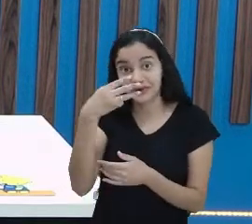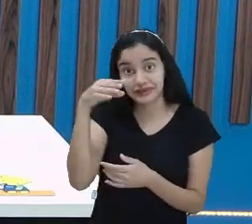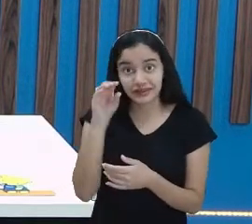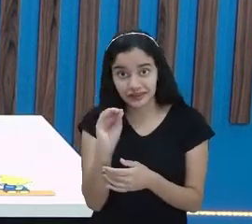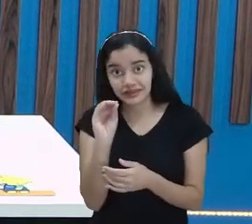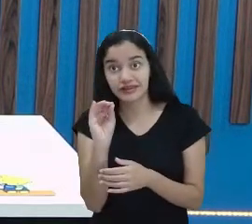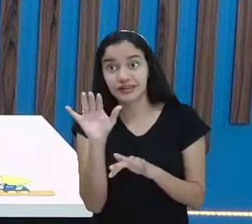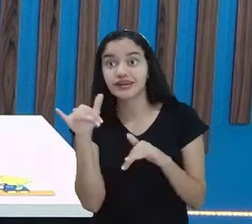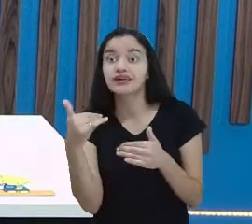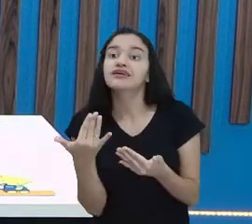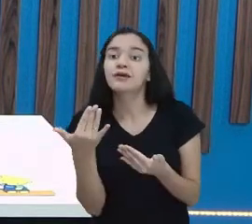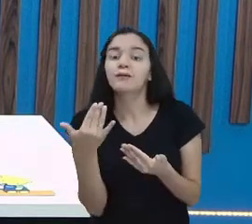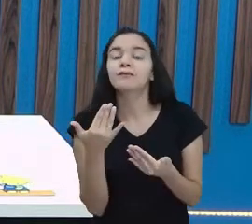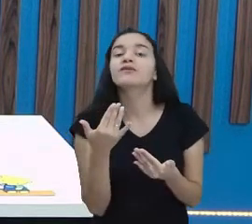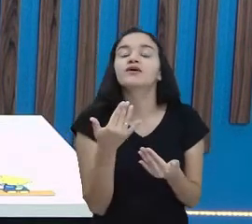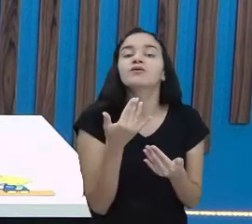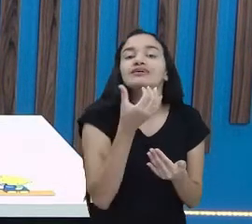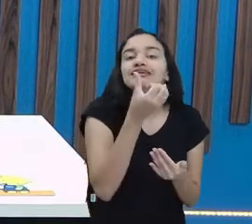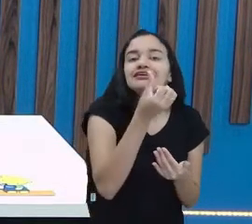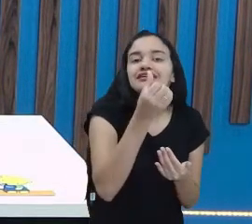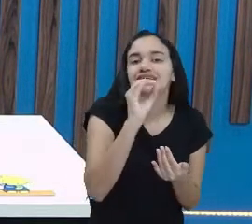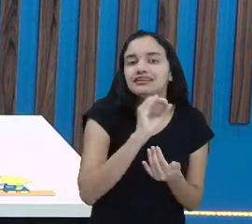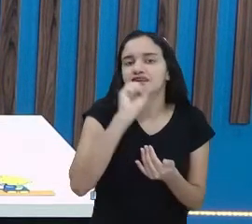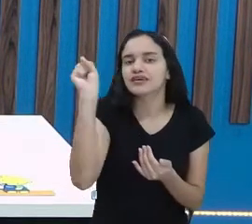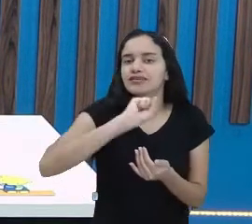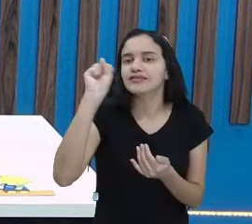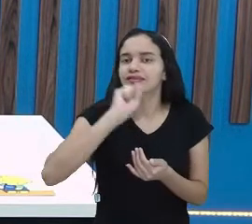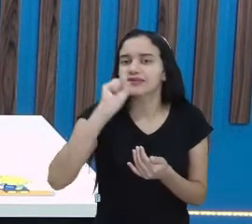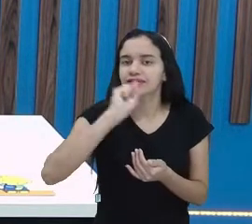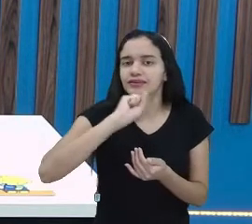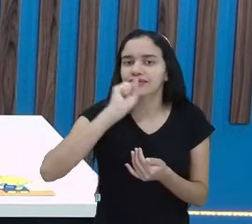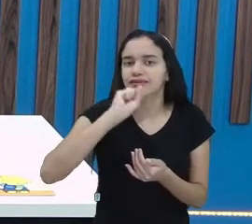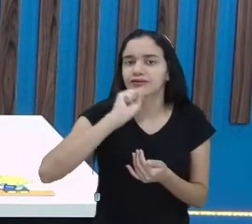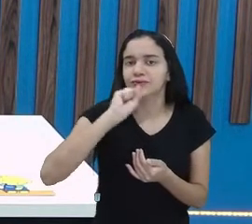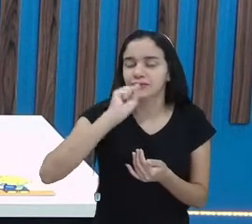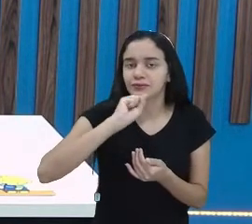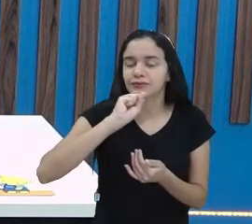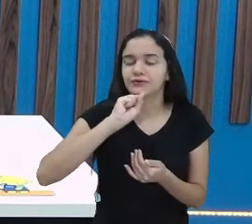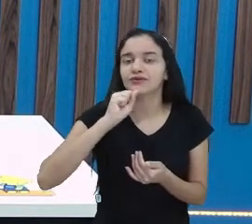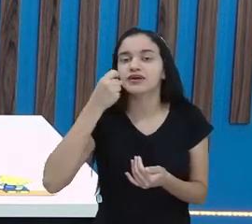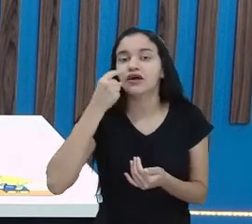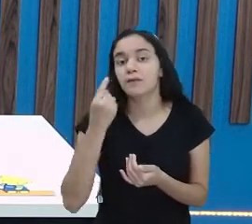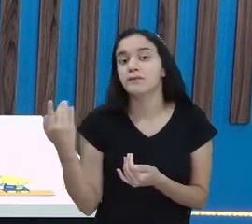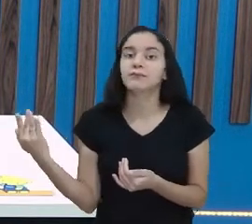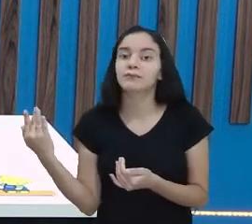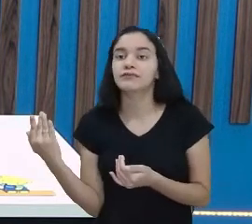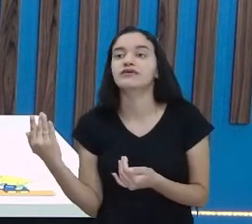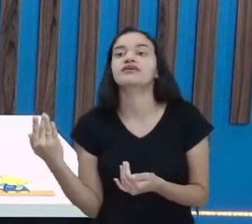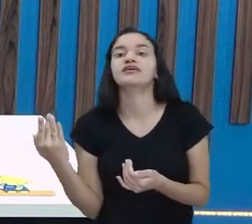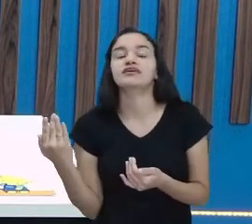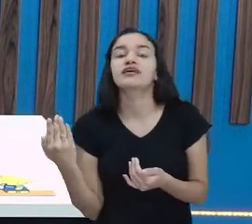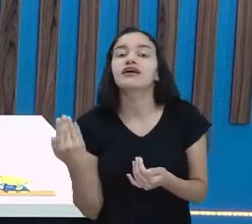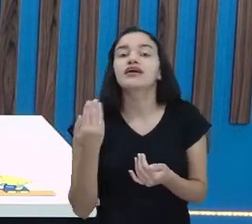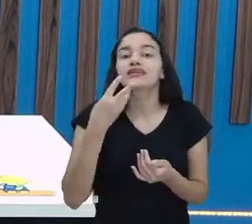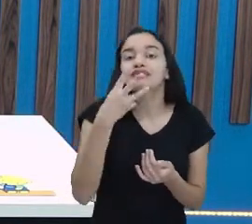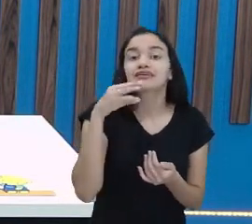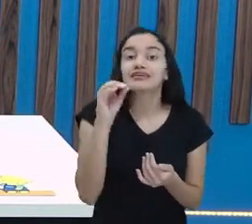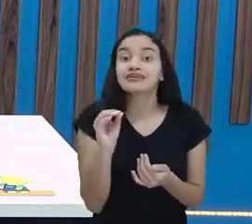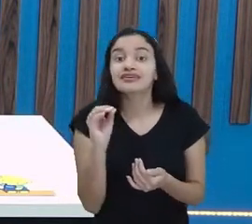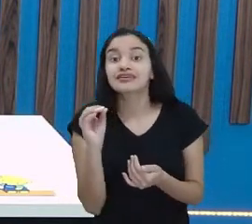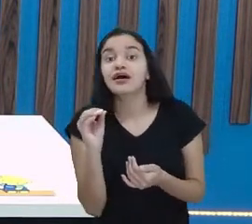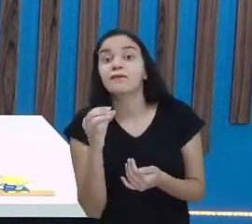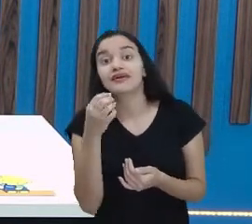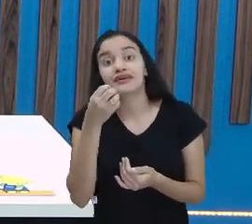Aí ele vai contar 60 segundos, os 2 pontinhos piscando, para poder passar de 30 para